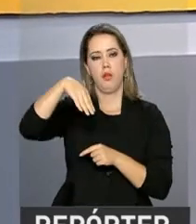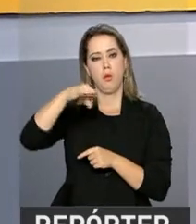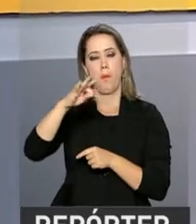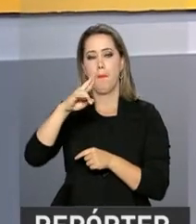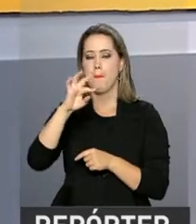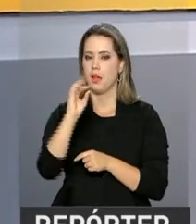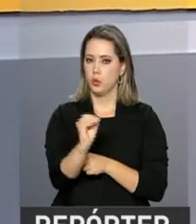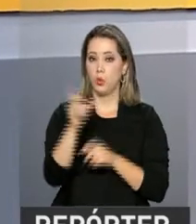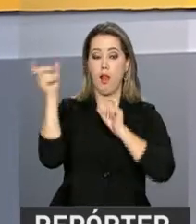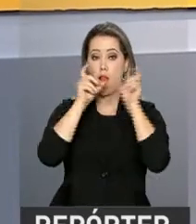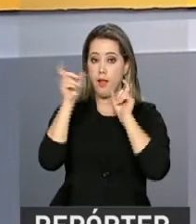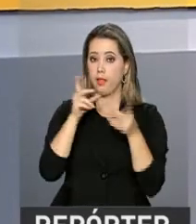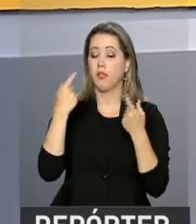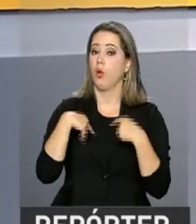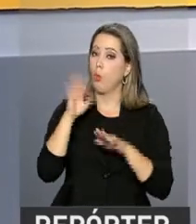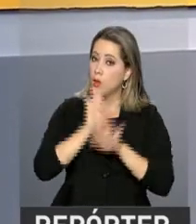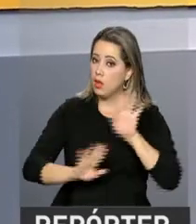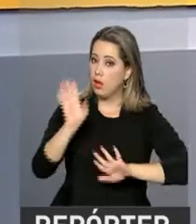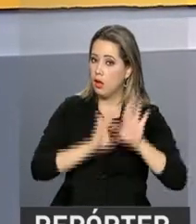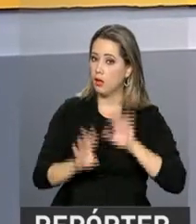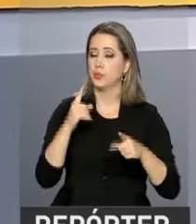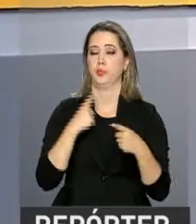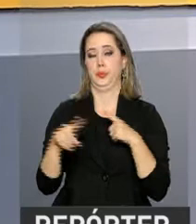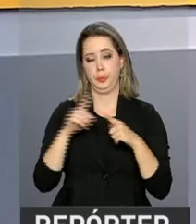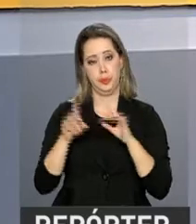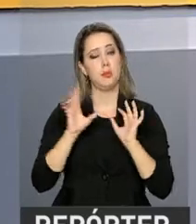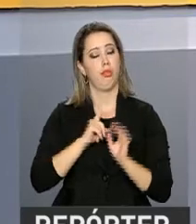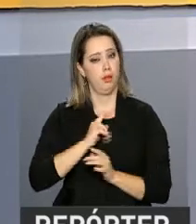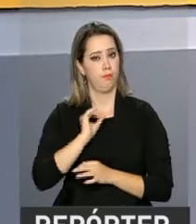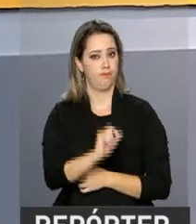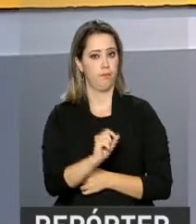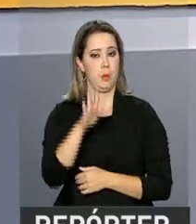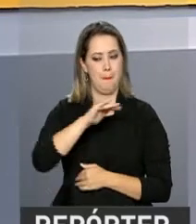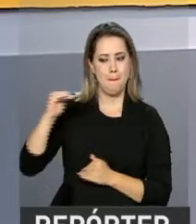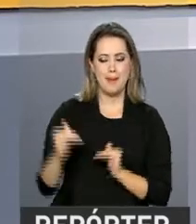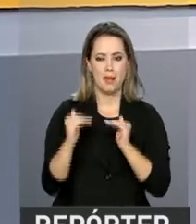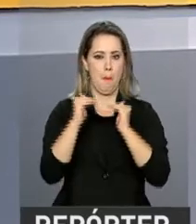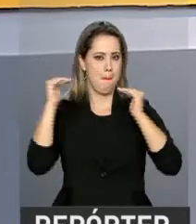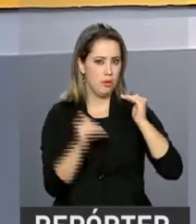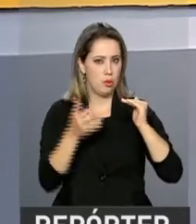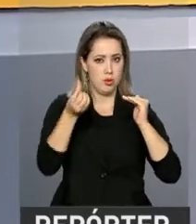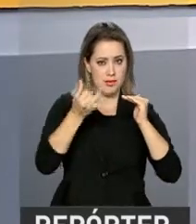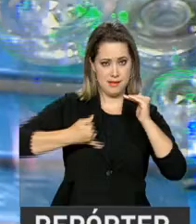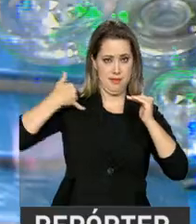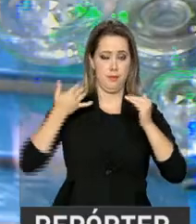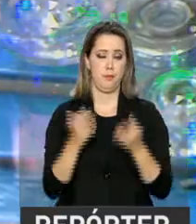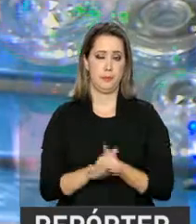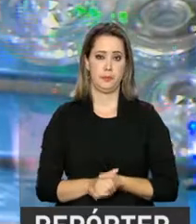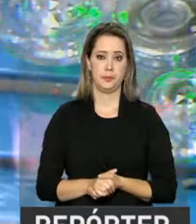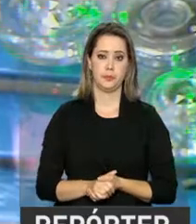brinquedo aparentemente inofensivo pode causar acidentes especialmente em crianças menores de 6 anos